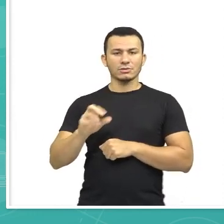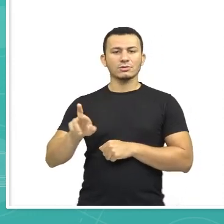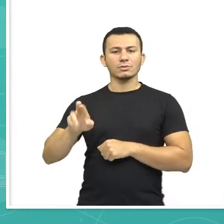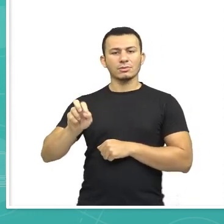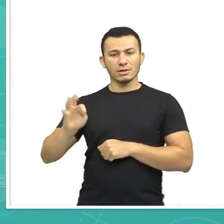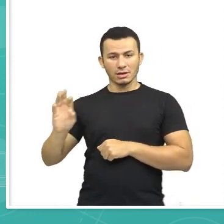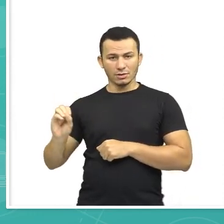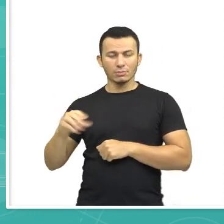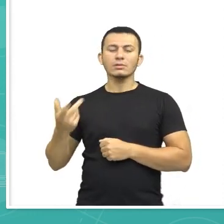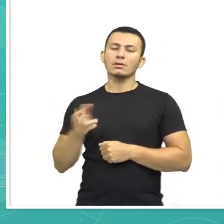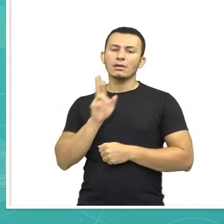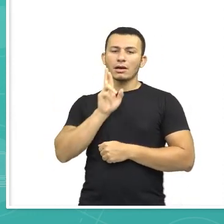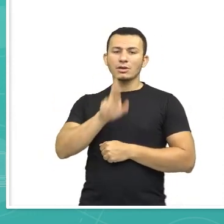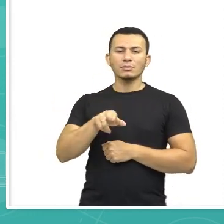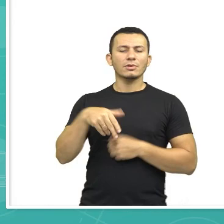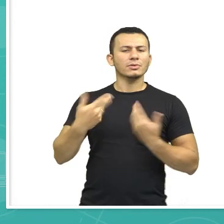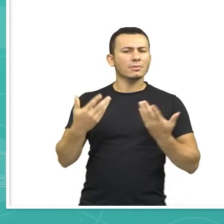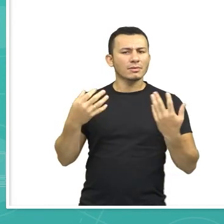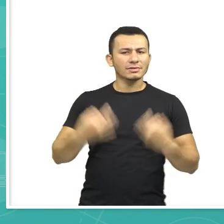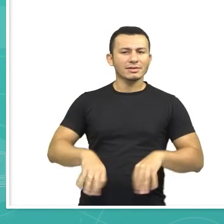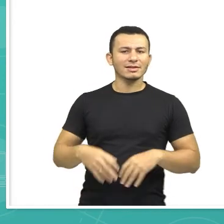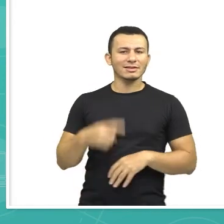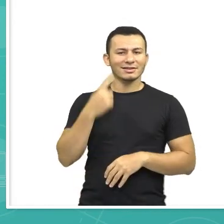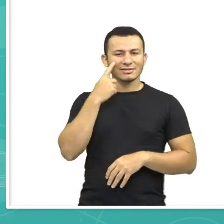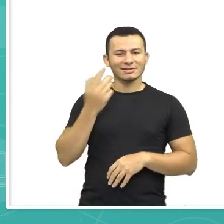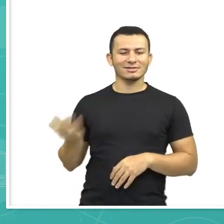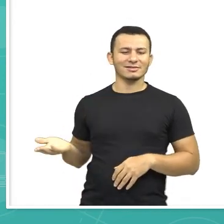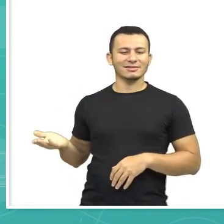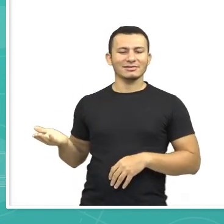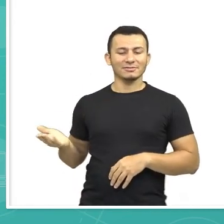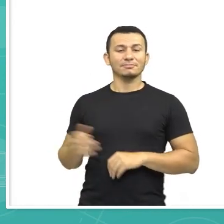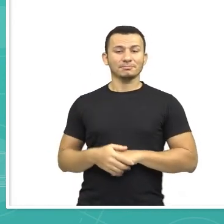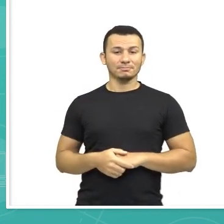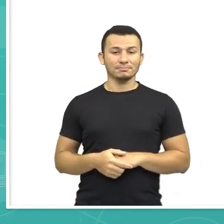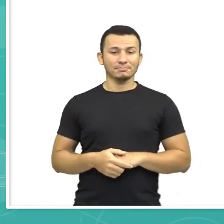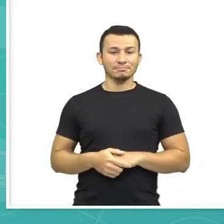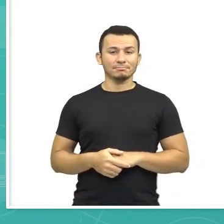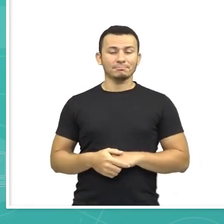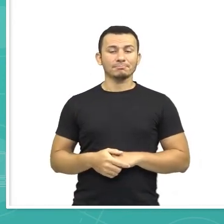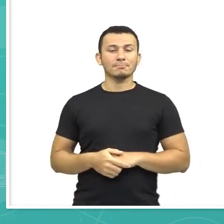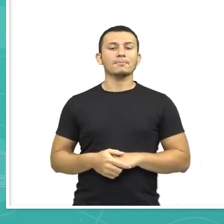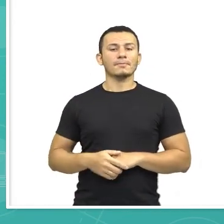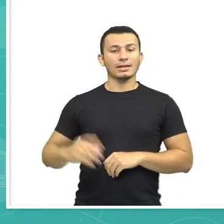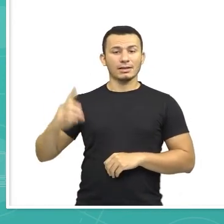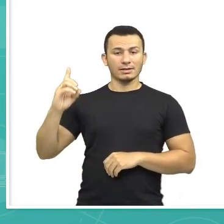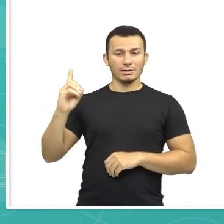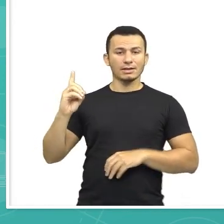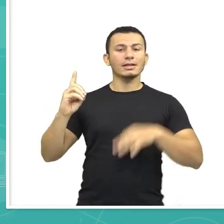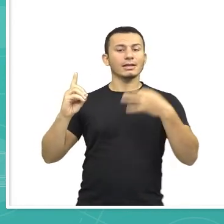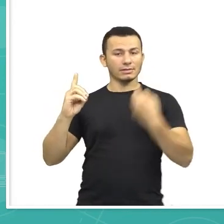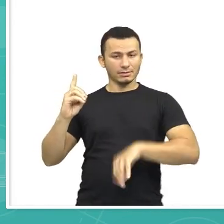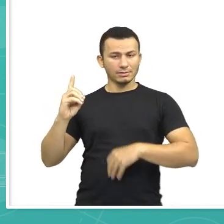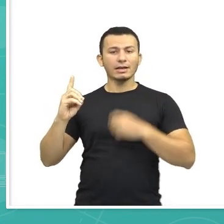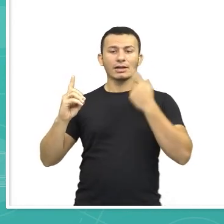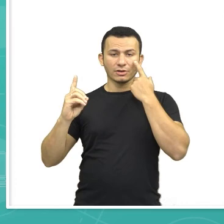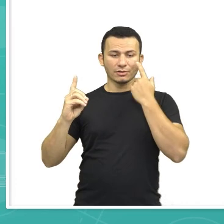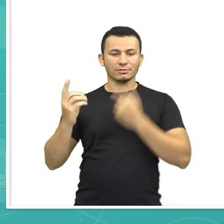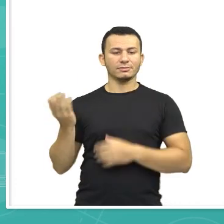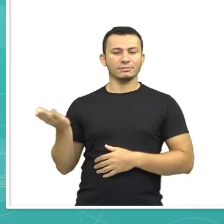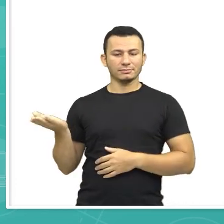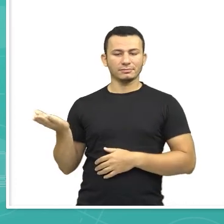resposta correta é a letra, olha só, vamos lá. Letra D, D, letra D, tá aqui, essa